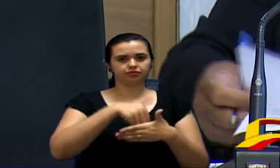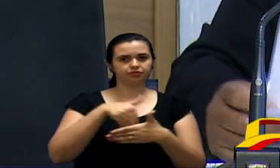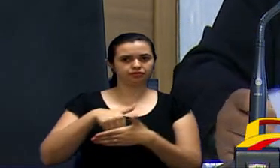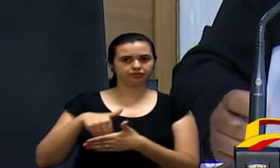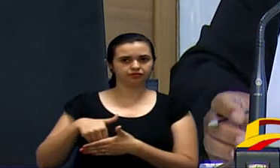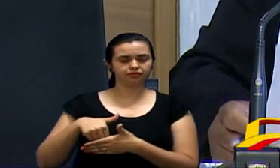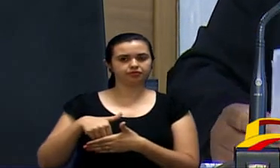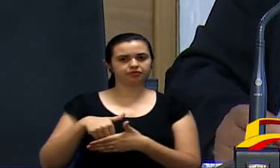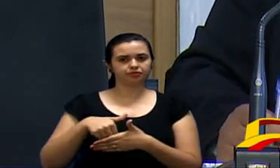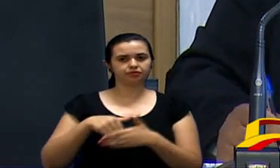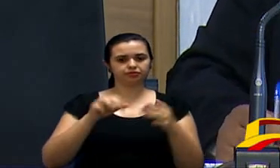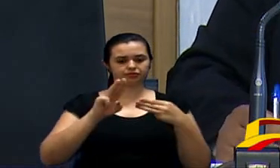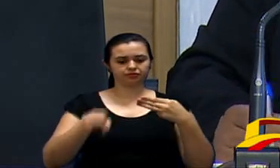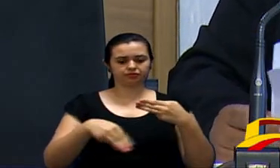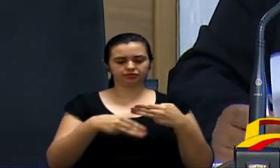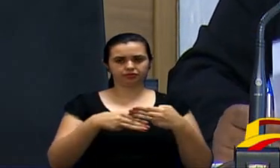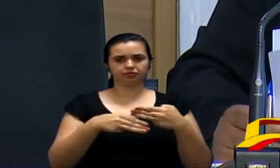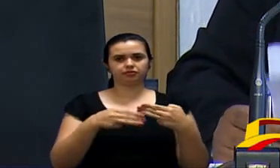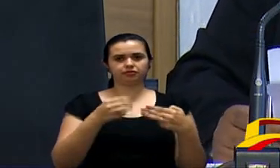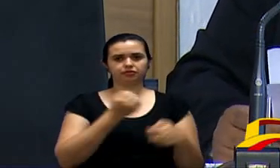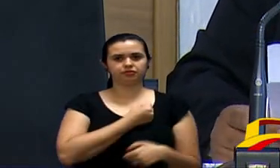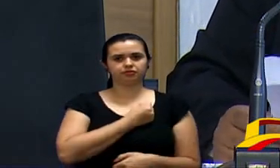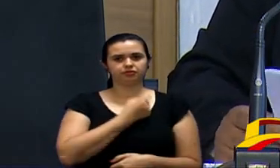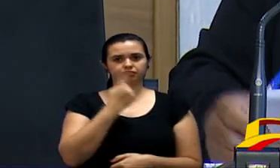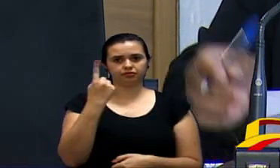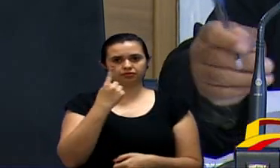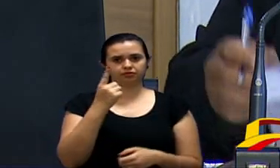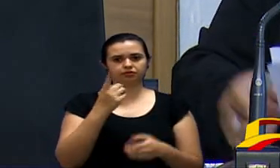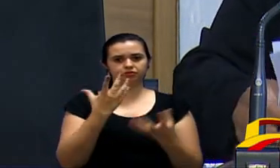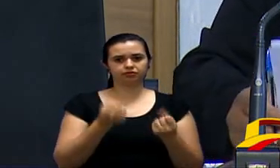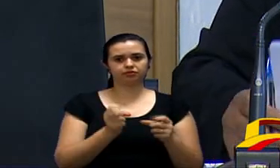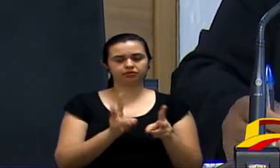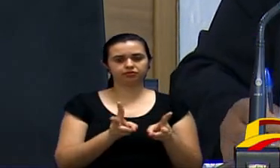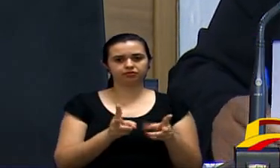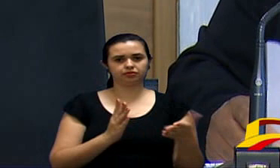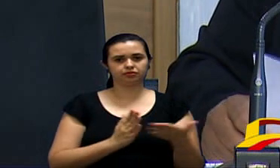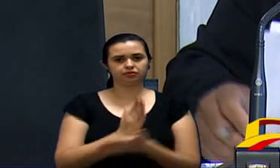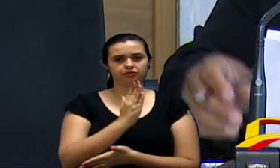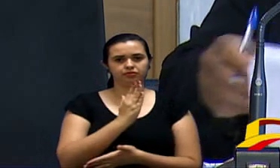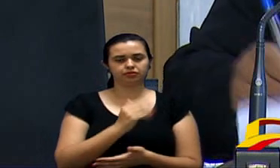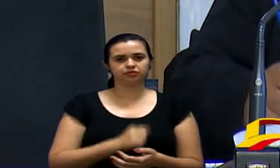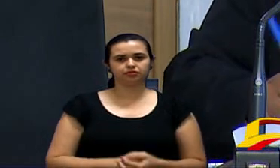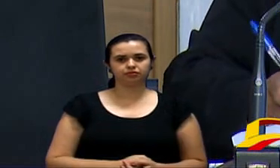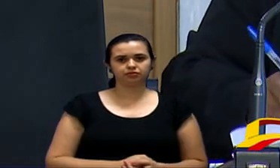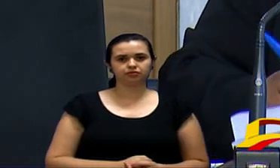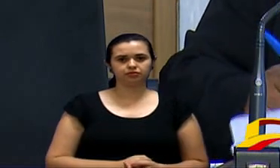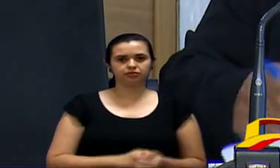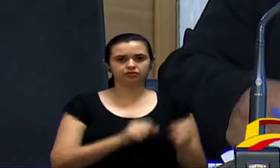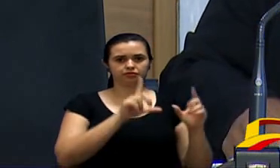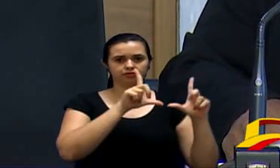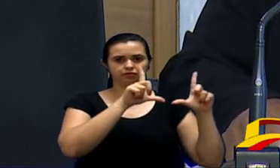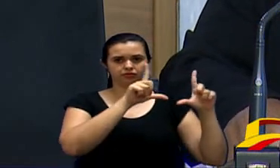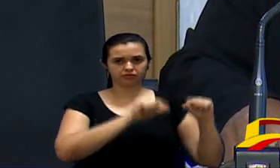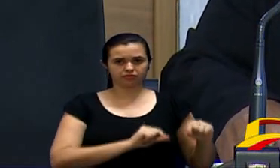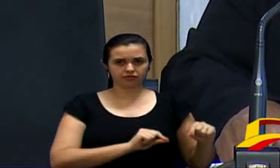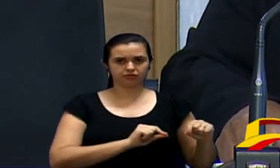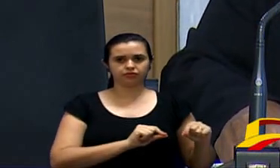em votação a emenda número 1. Os vereadores concordam, permaneçam como estão, os contrários, querem se manifestar, aprovado. Gostaria que zerasse o painel.